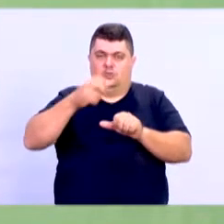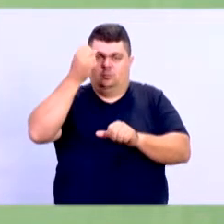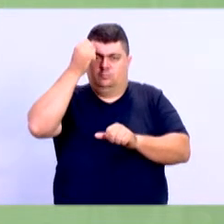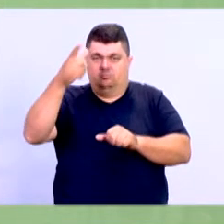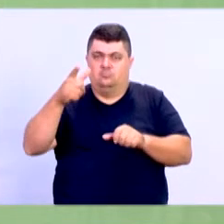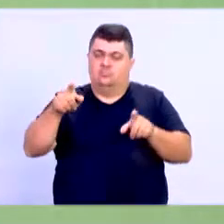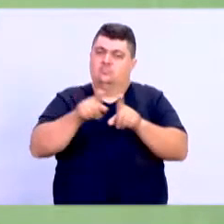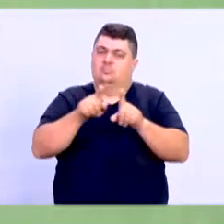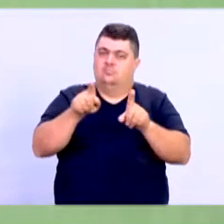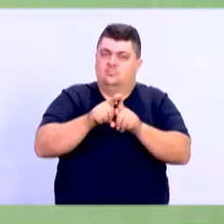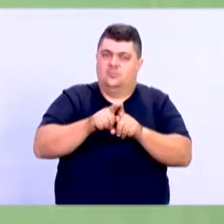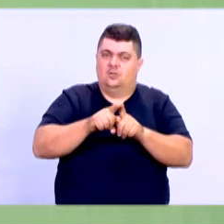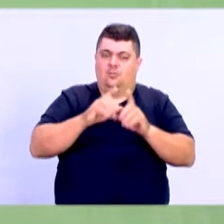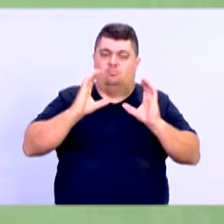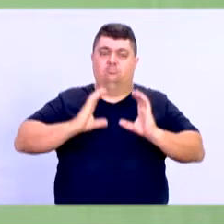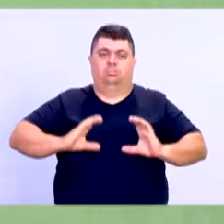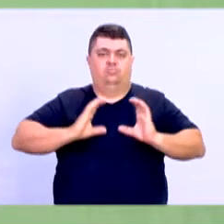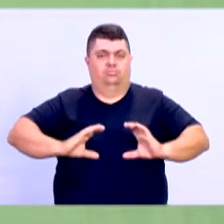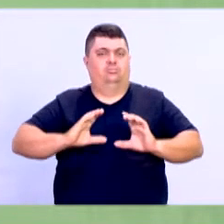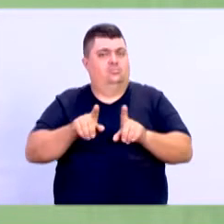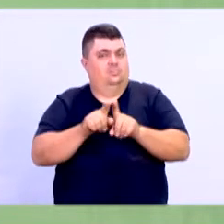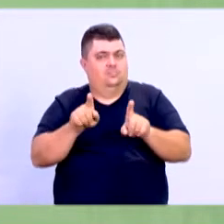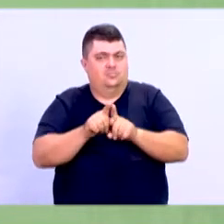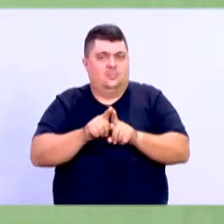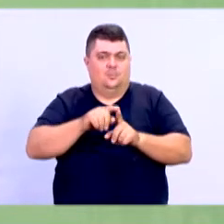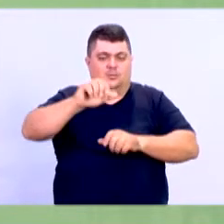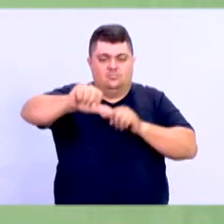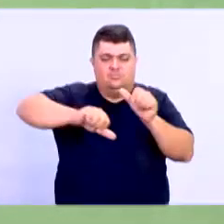culturais e comportamentais,